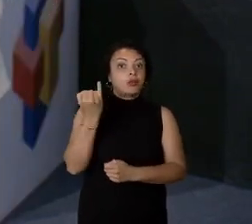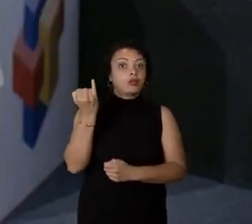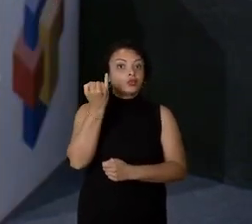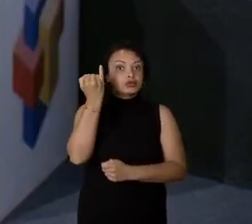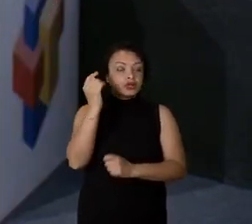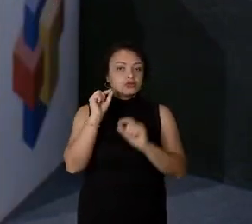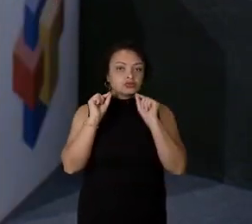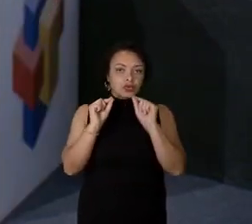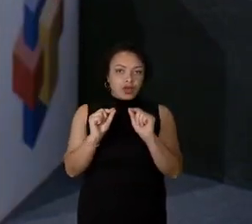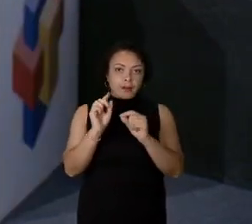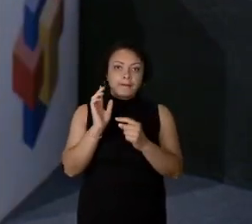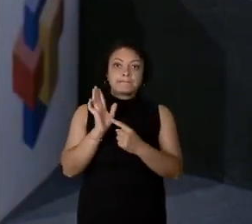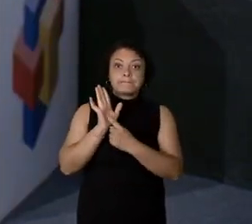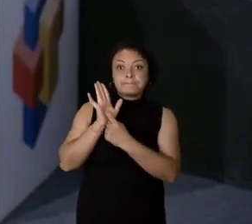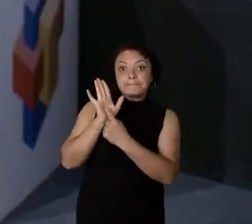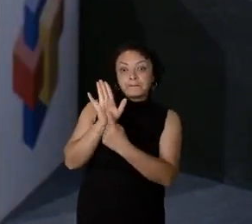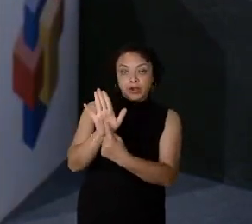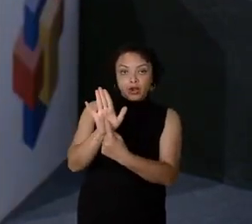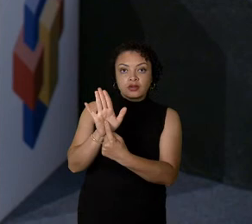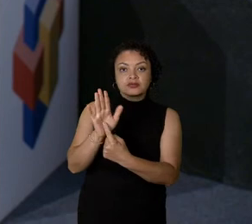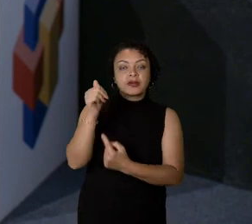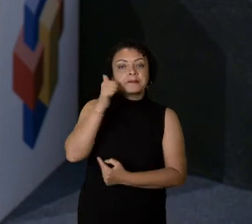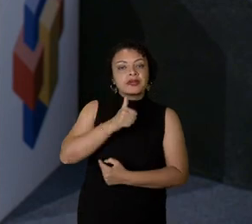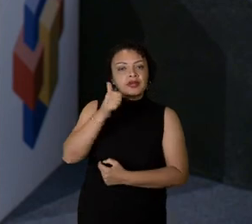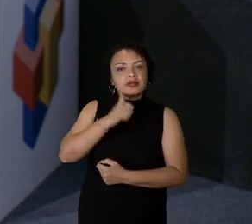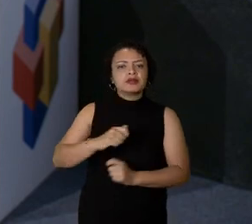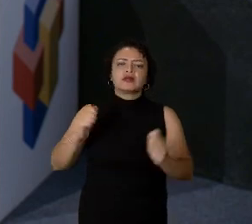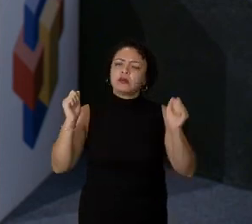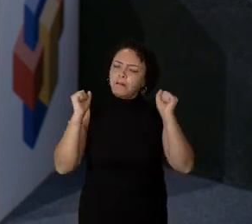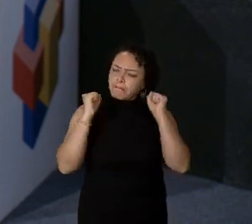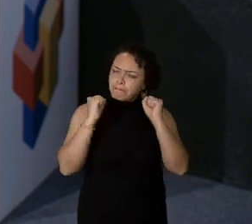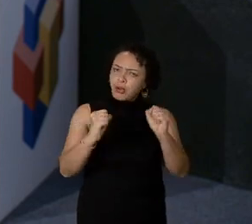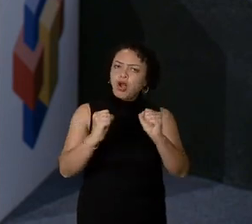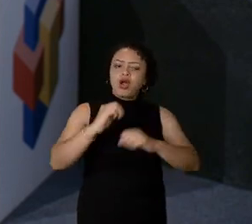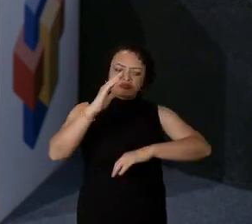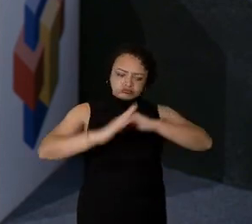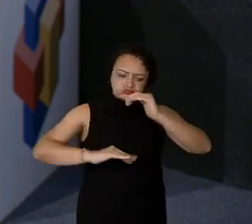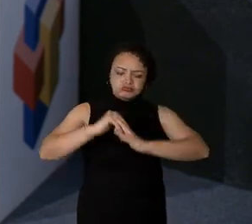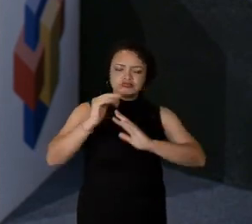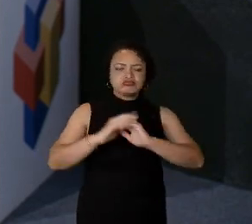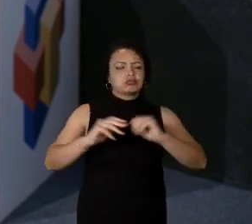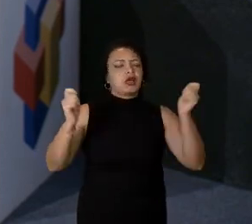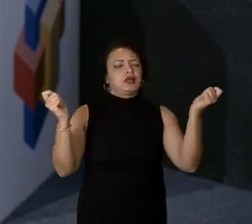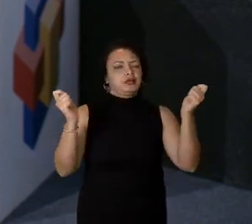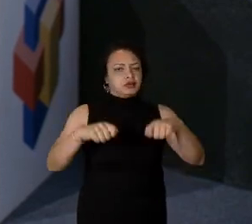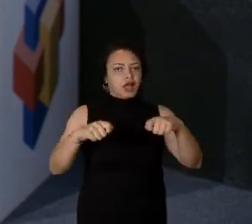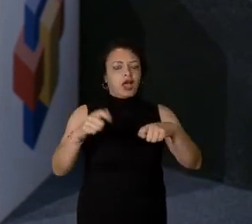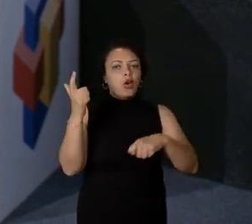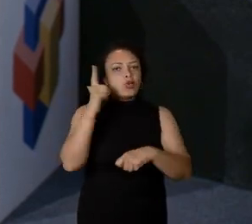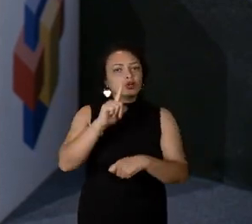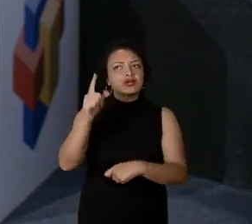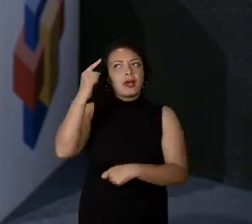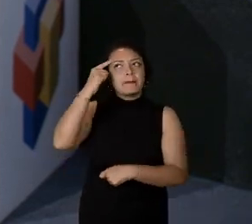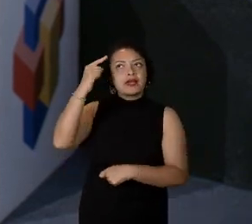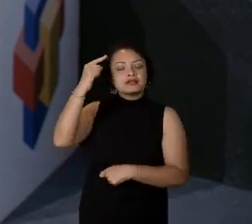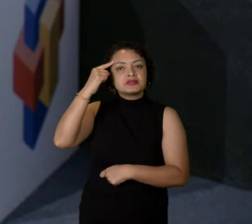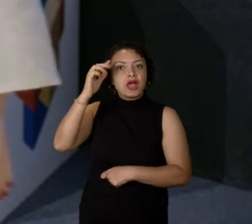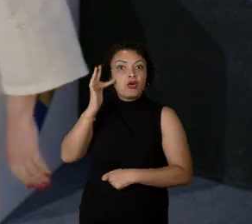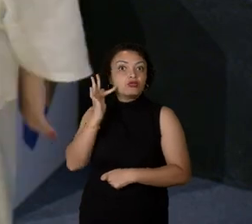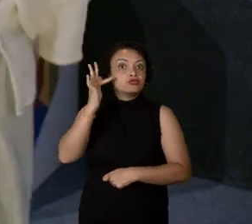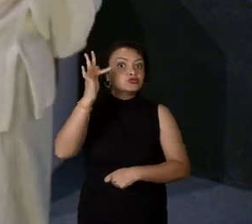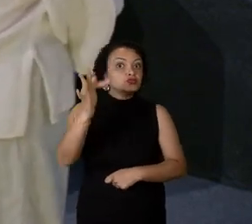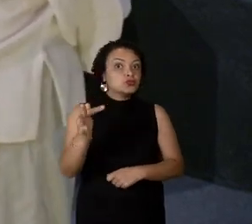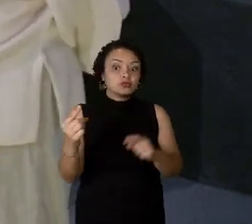Tomorrow mostre que as meninas, sim, podem e têm capacidade de pensarem no seu futuro